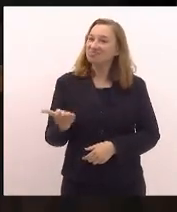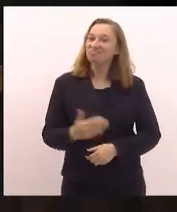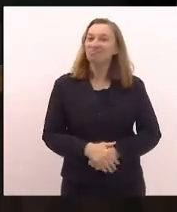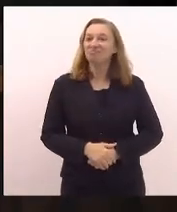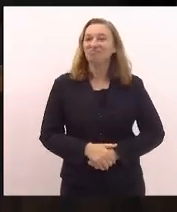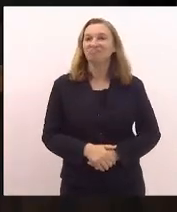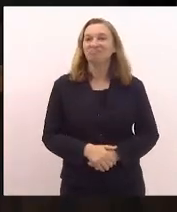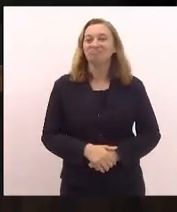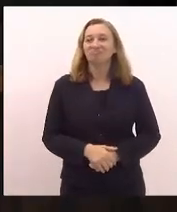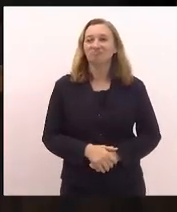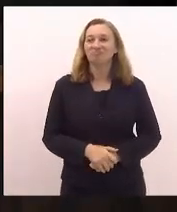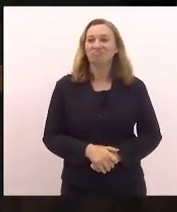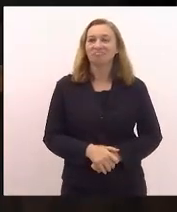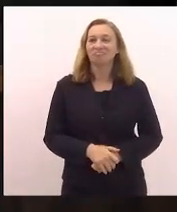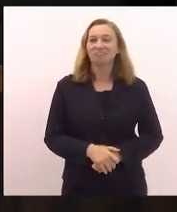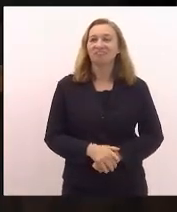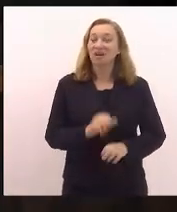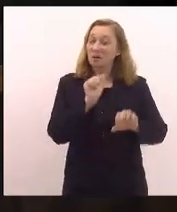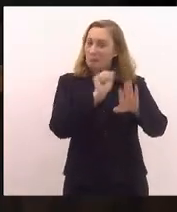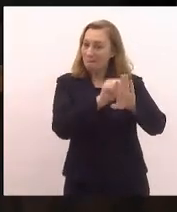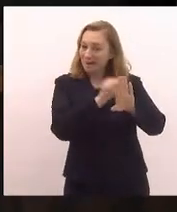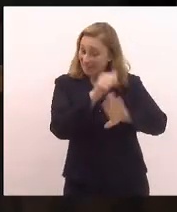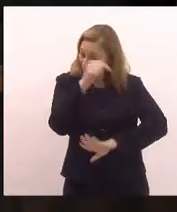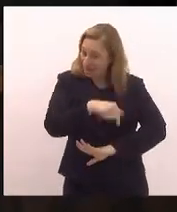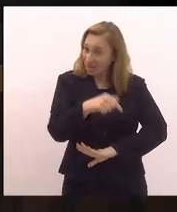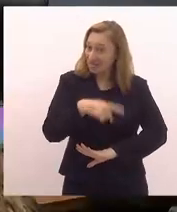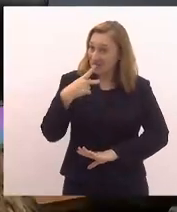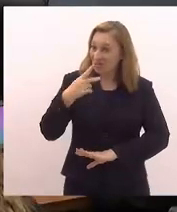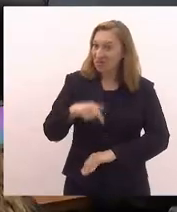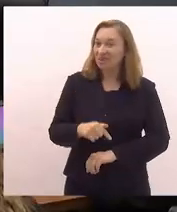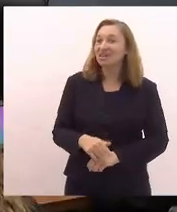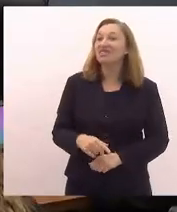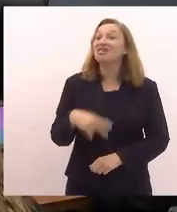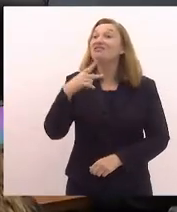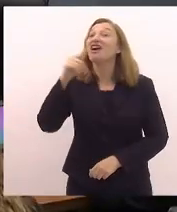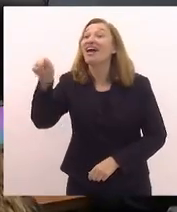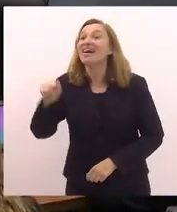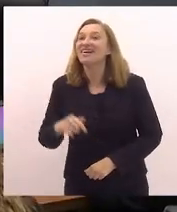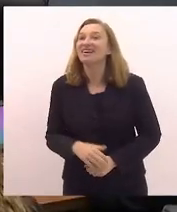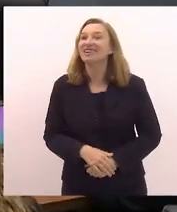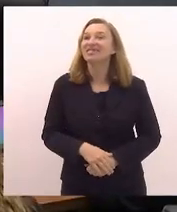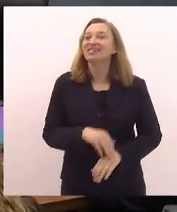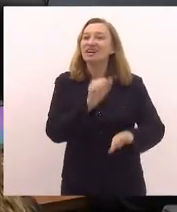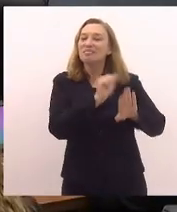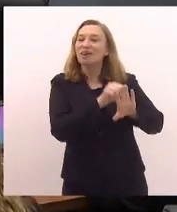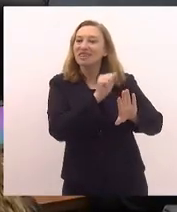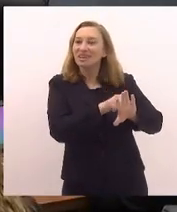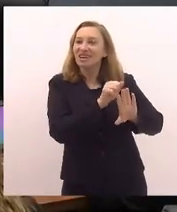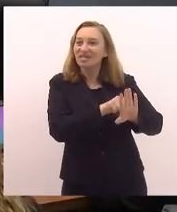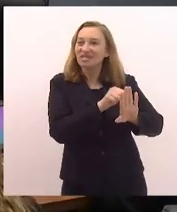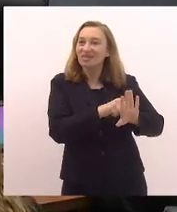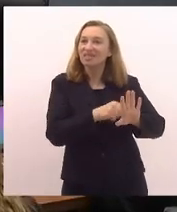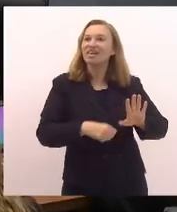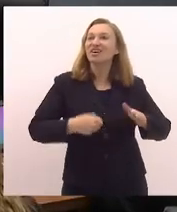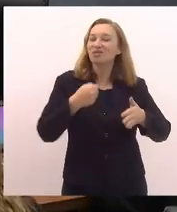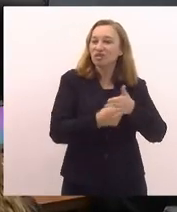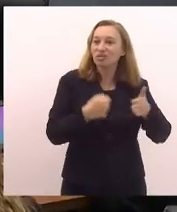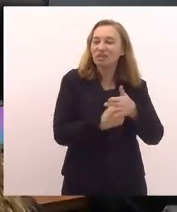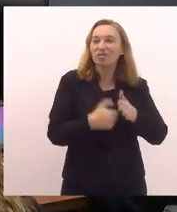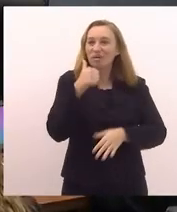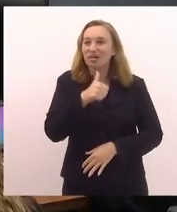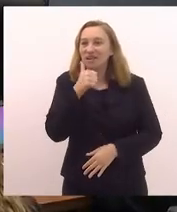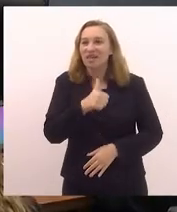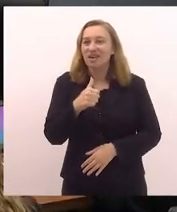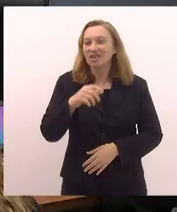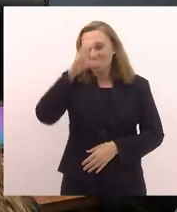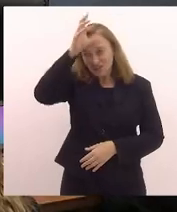Eu bati no gabinete certo. Bateu aqui, fala no meu microfone. Bateu no gabinete de quem gosta de brigar pelas mulheres. Pois é. A tia Azul